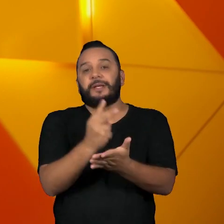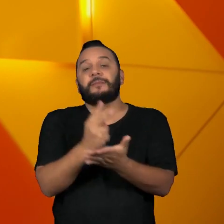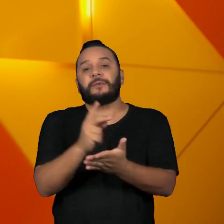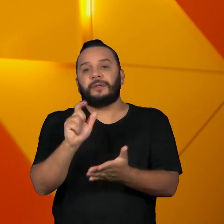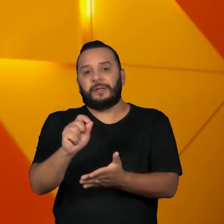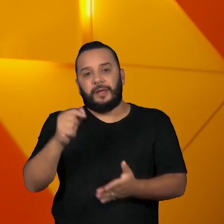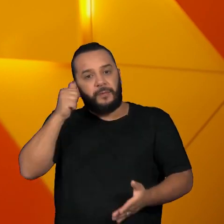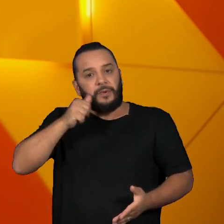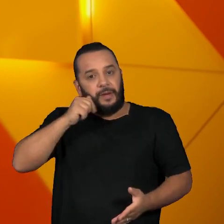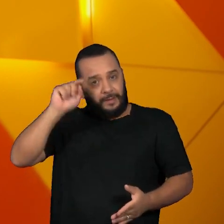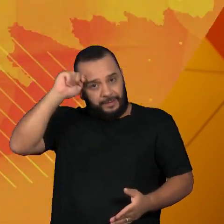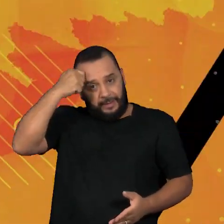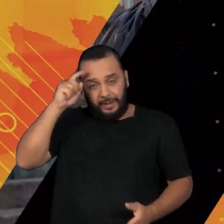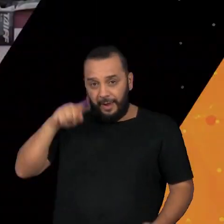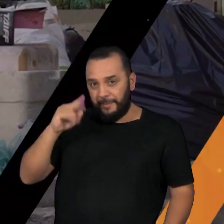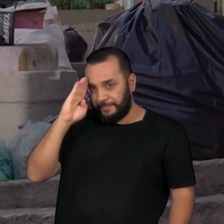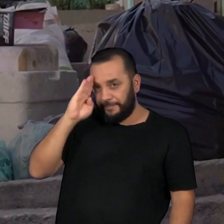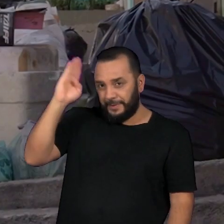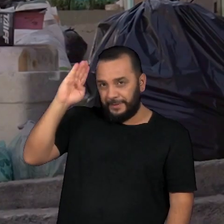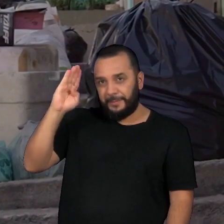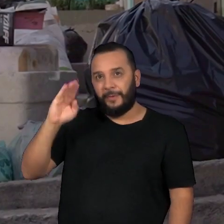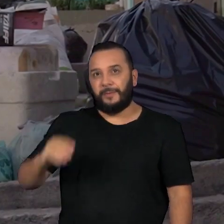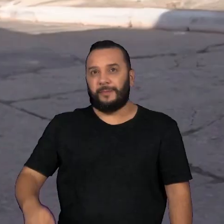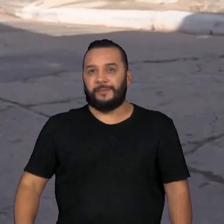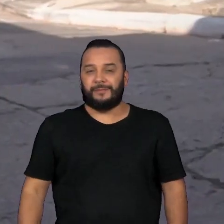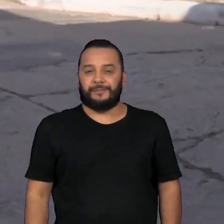centro da narrativa.